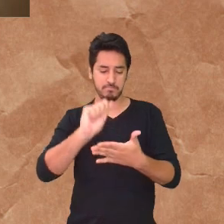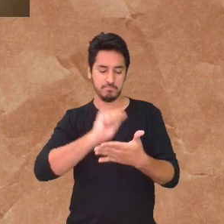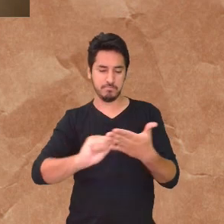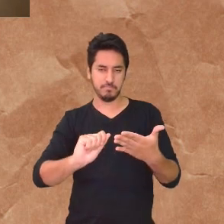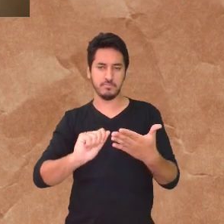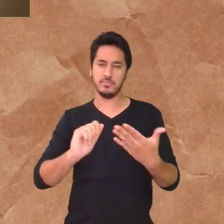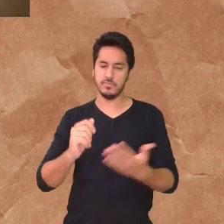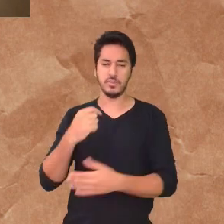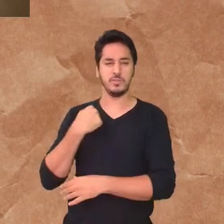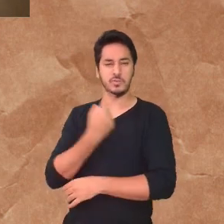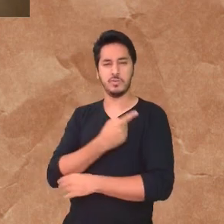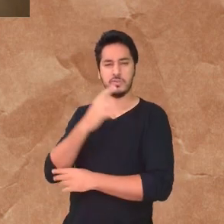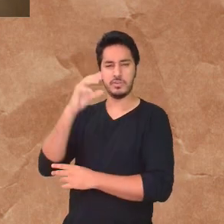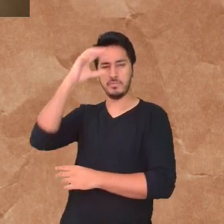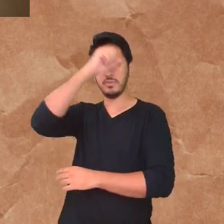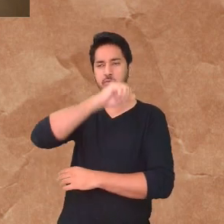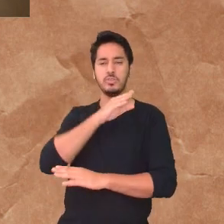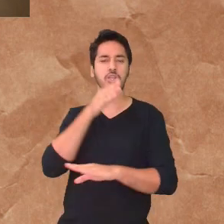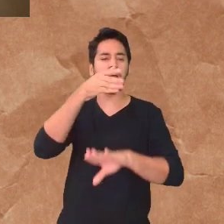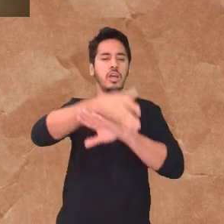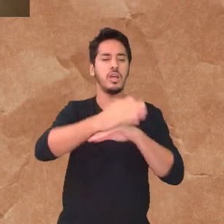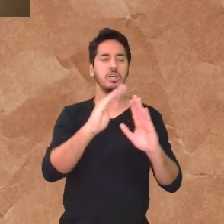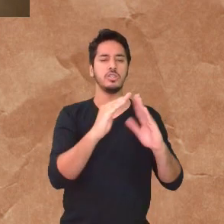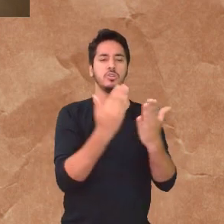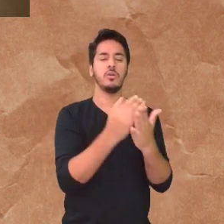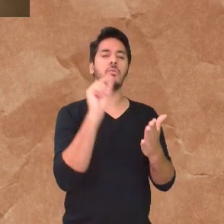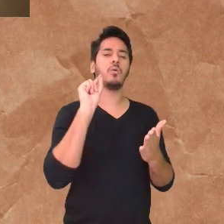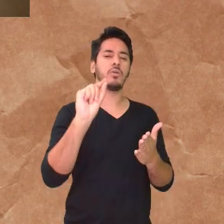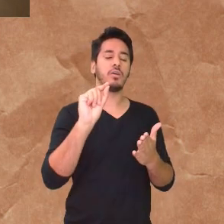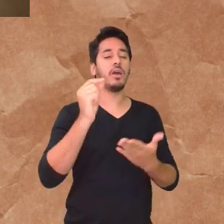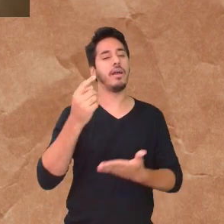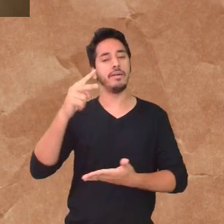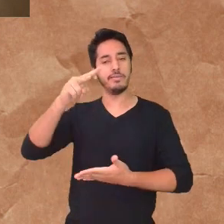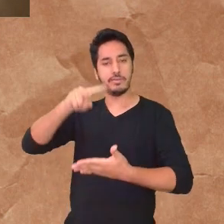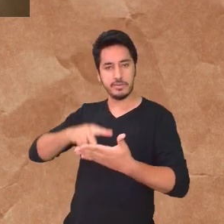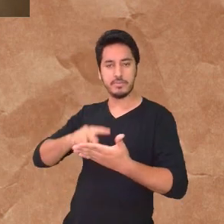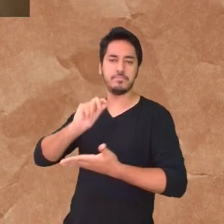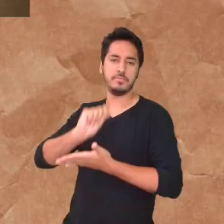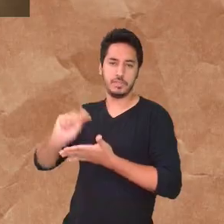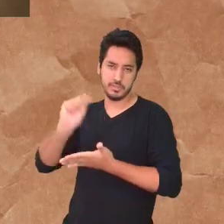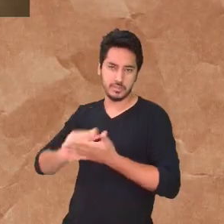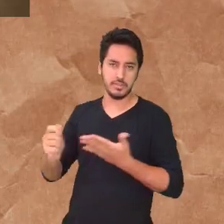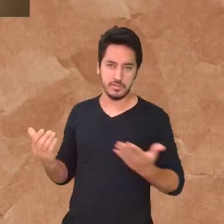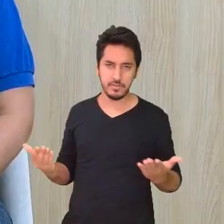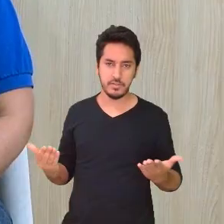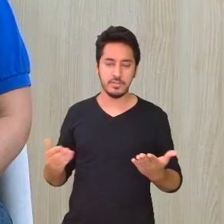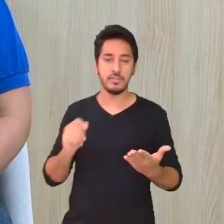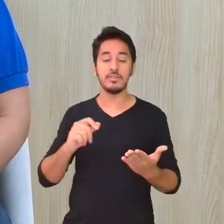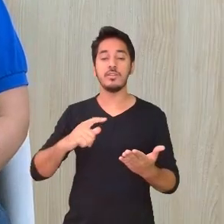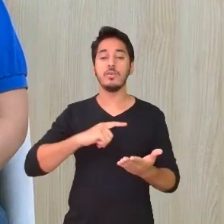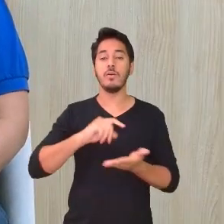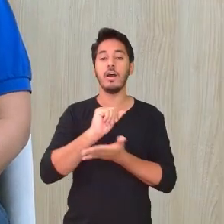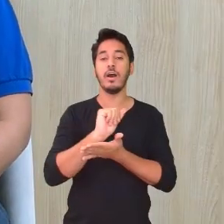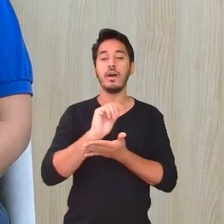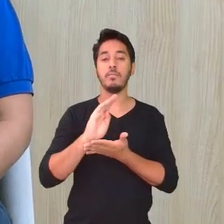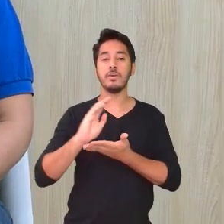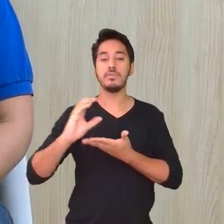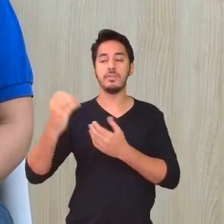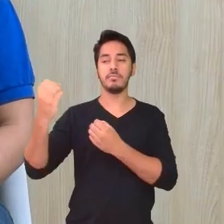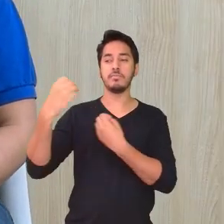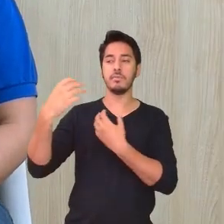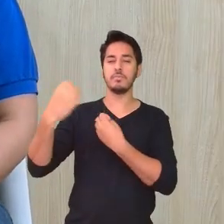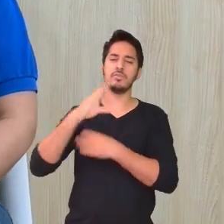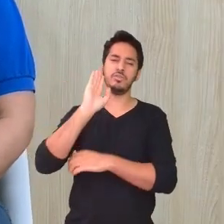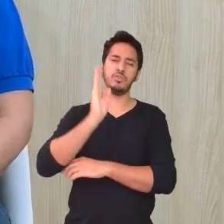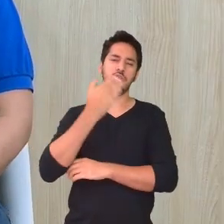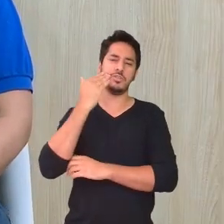que a gente vai para a escola para quê? Ler e escrever. Aprender a ler e escrever, não é? Ser alfabetizado. A gente já ouviu falar